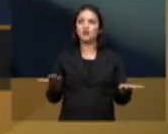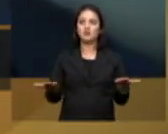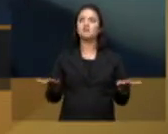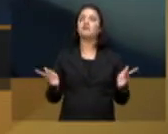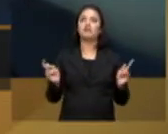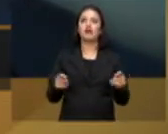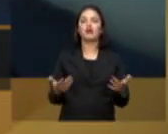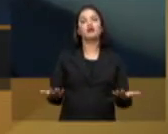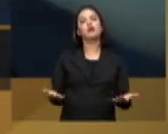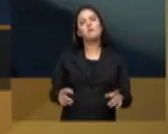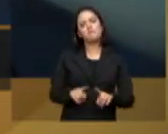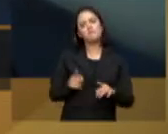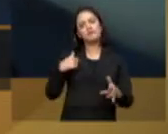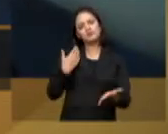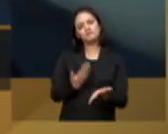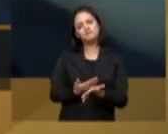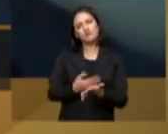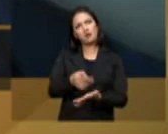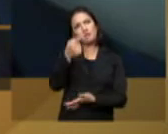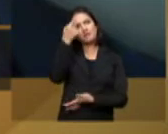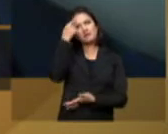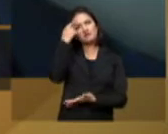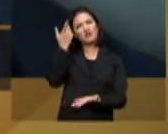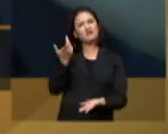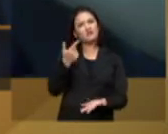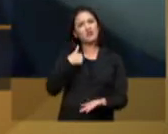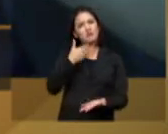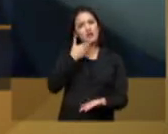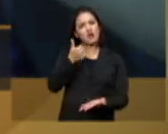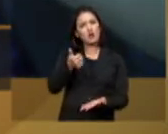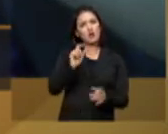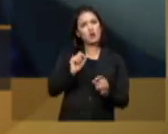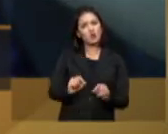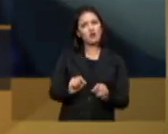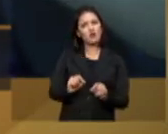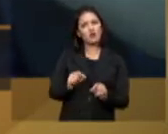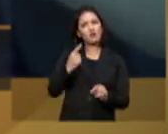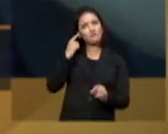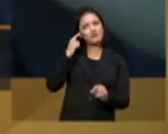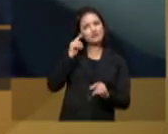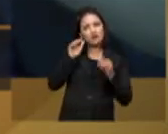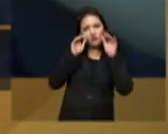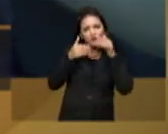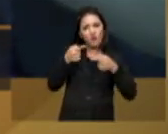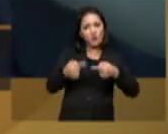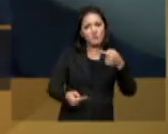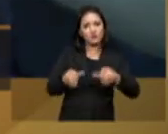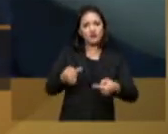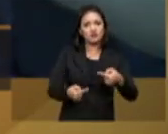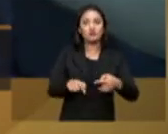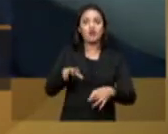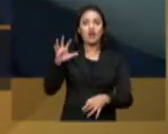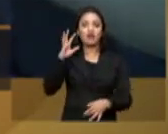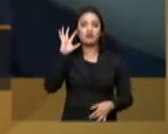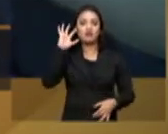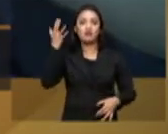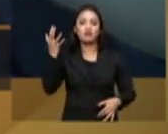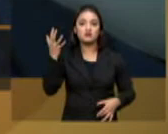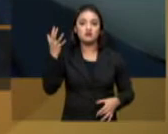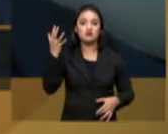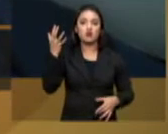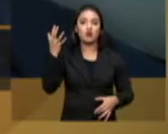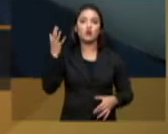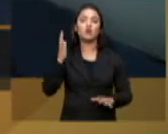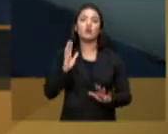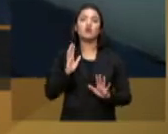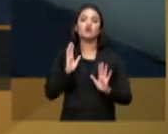eu privilegiei a solução política do parlamento, aquela que foi a decisão tomada